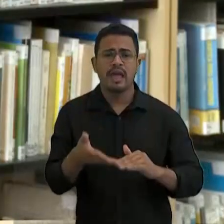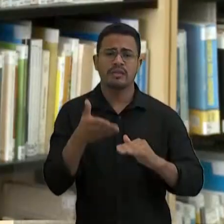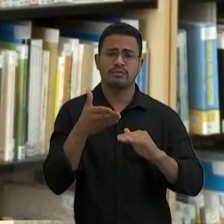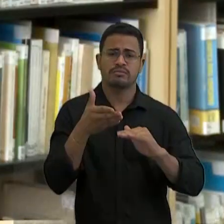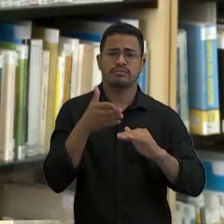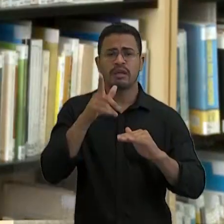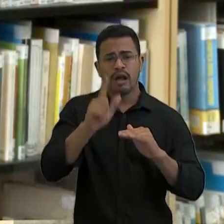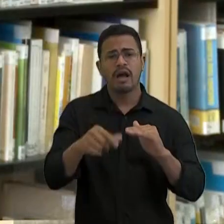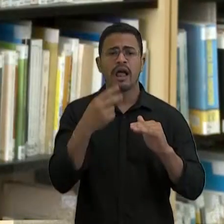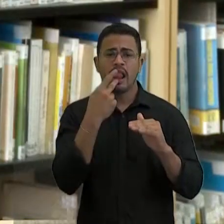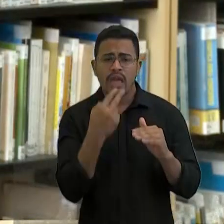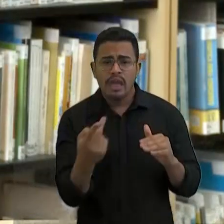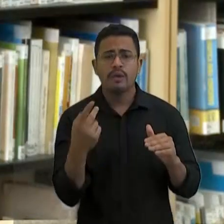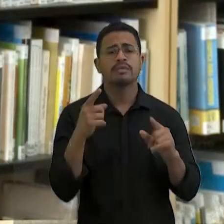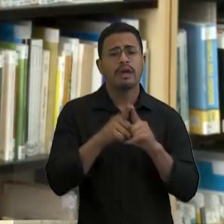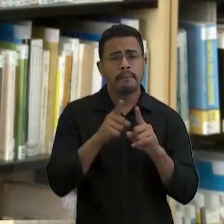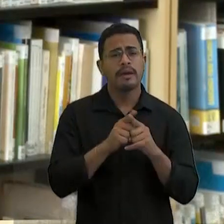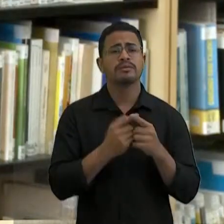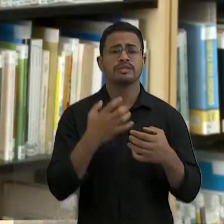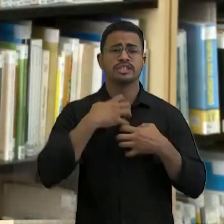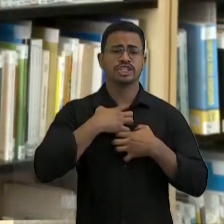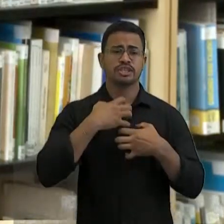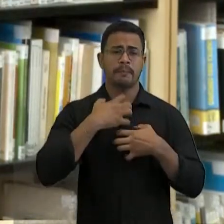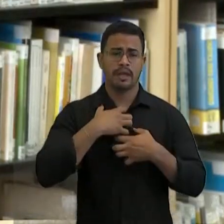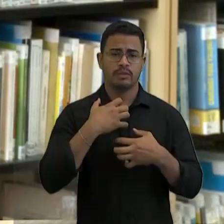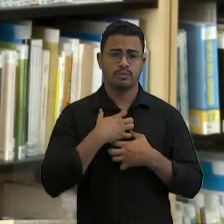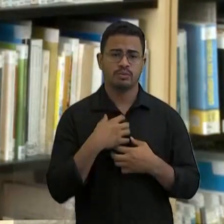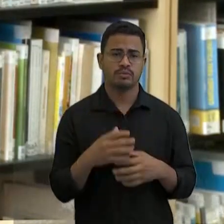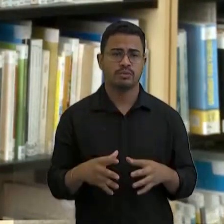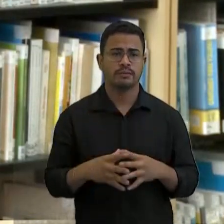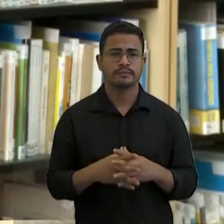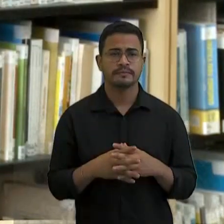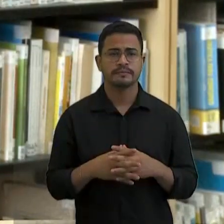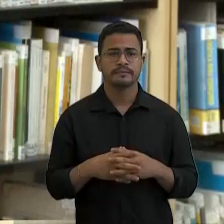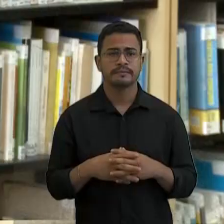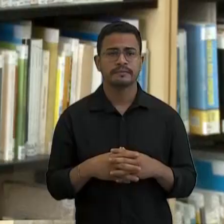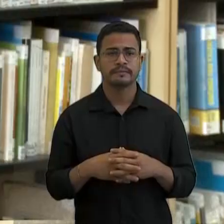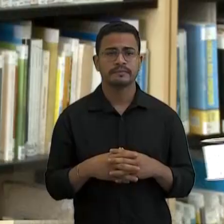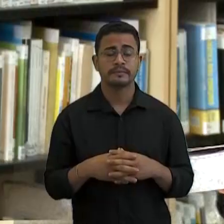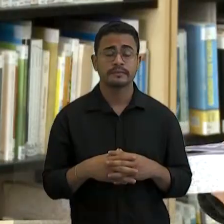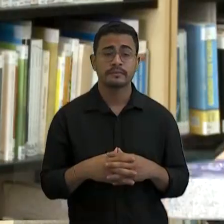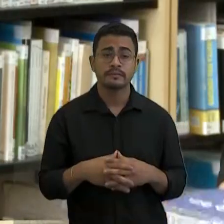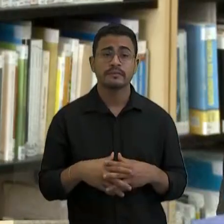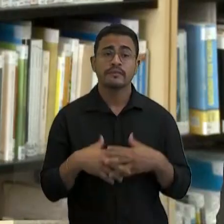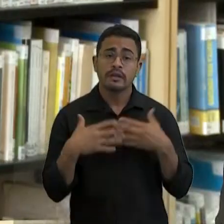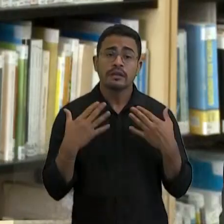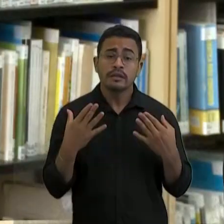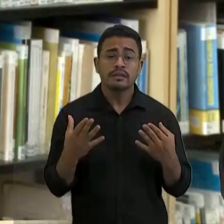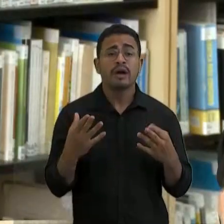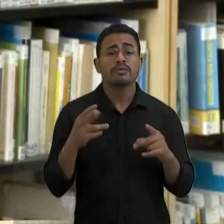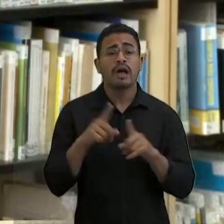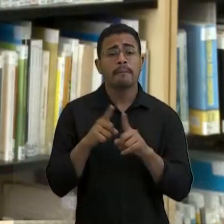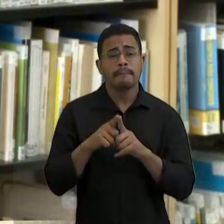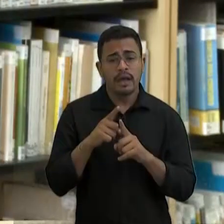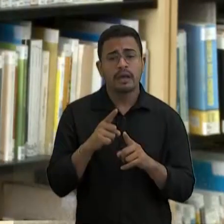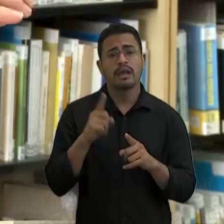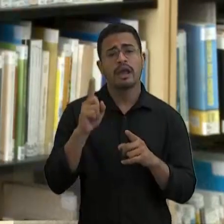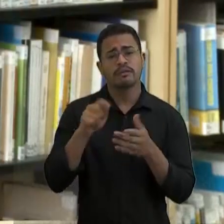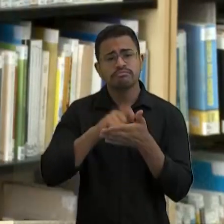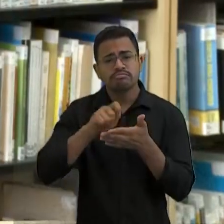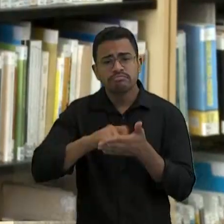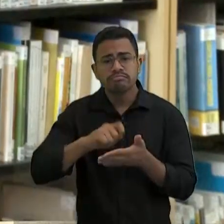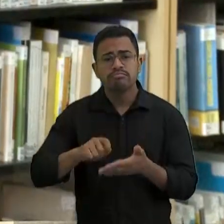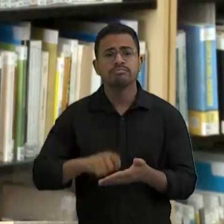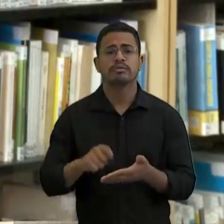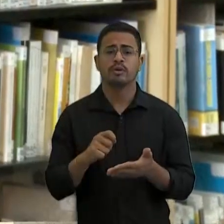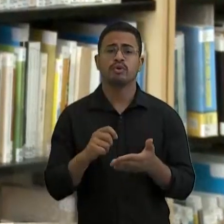língua e dos sentimentos, né? E isso que eu também escrevi sobre a lírica